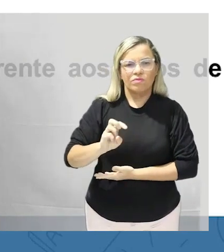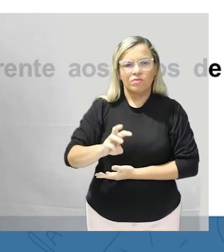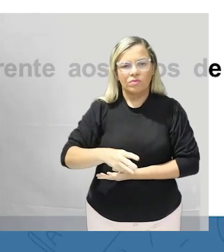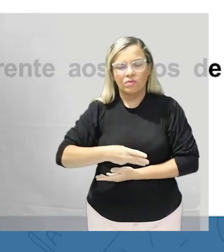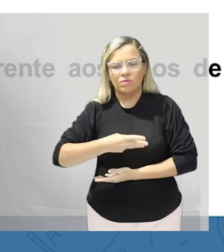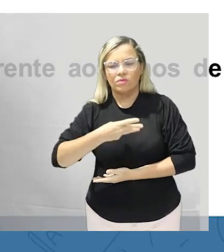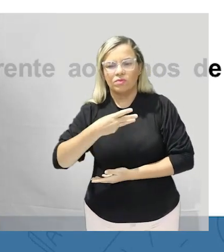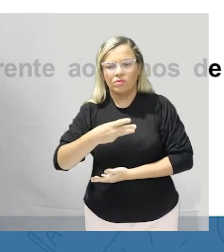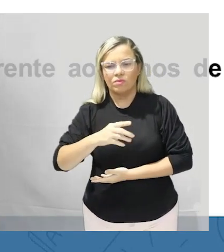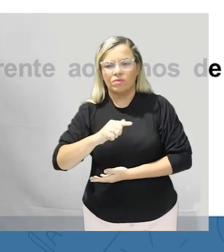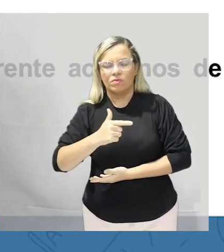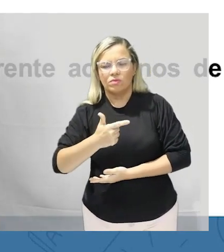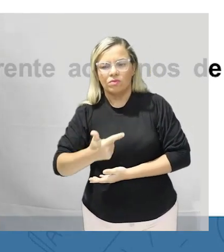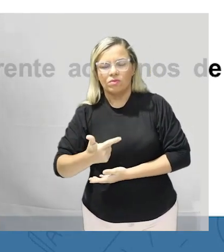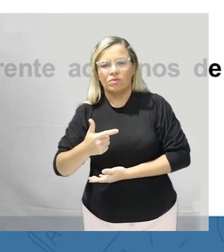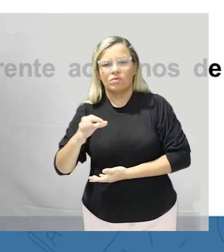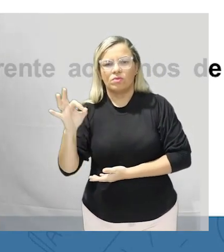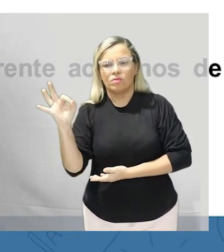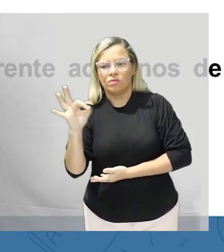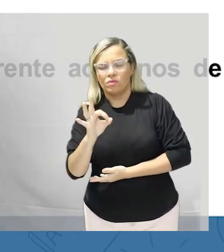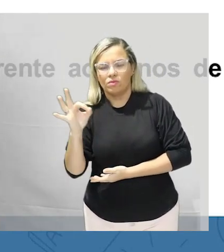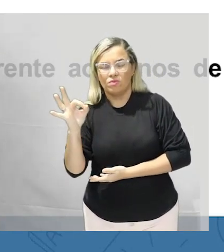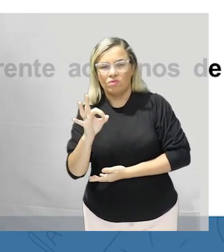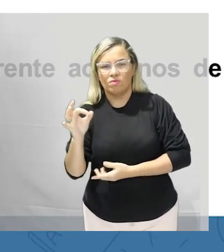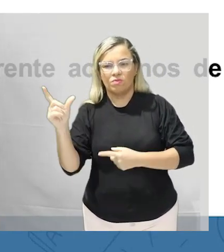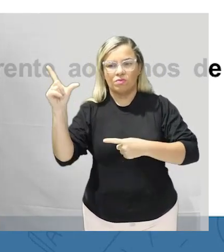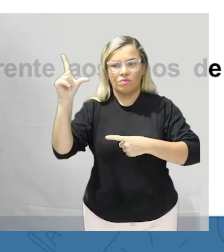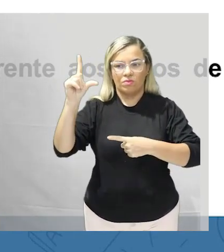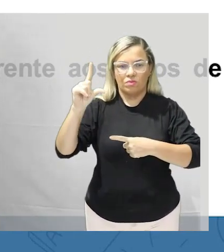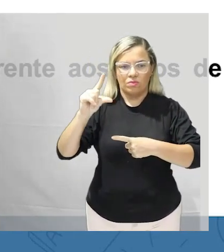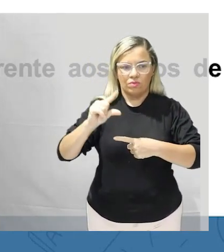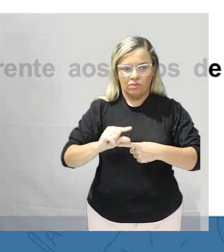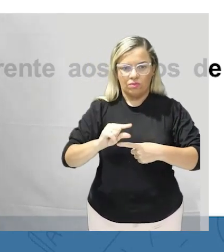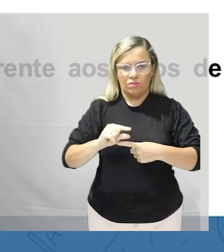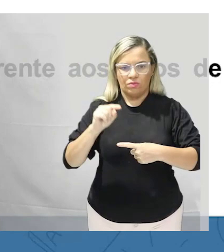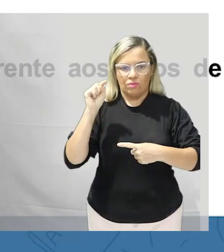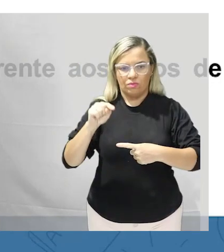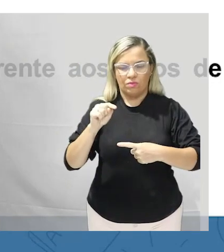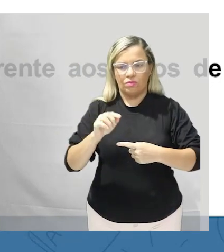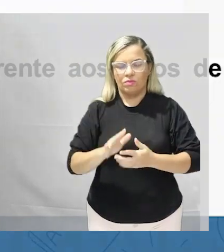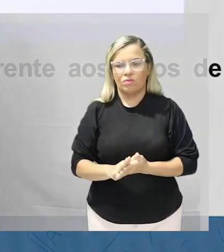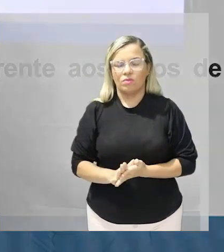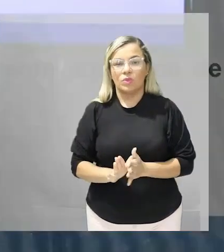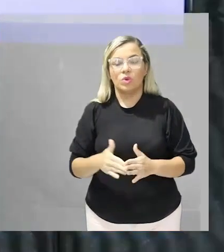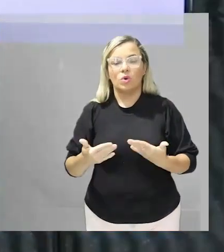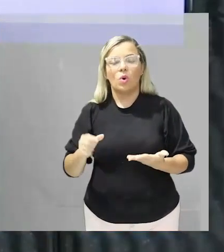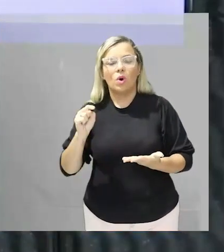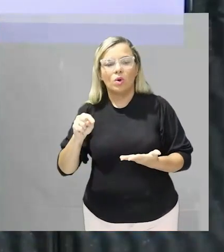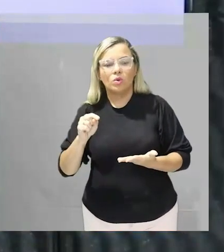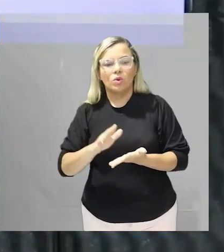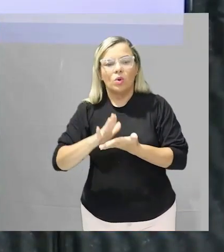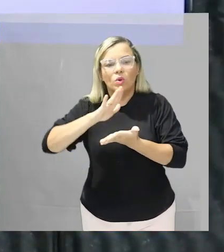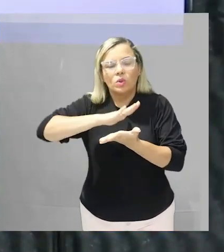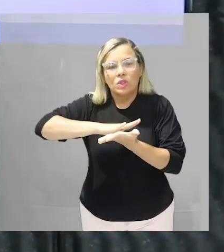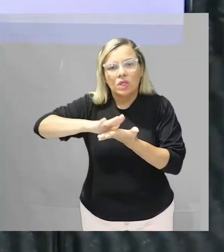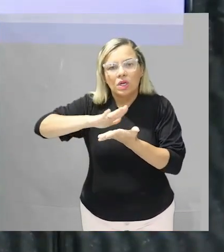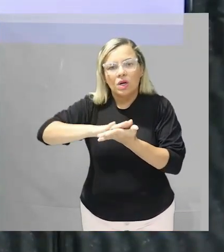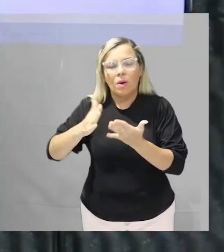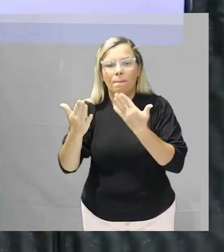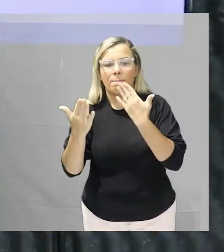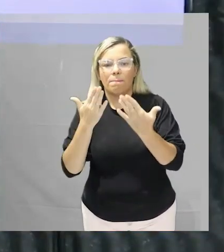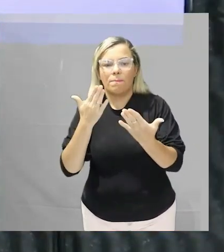aproximadamente 32% menores que os considerados